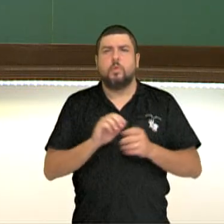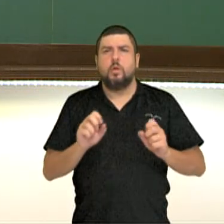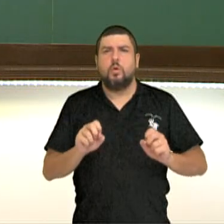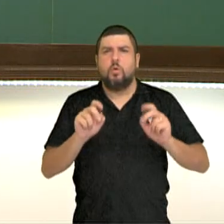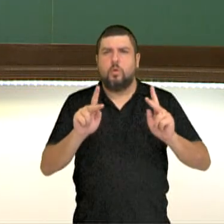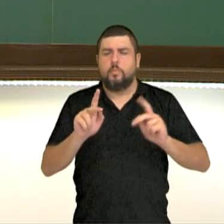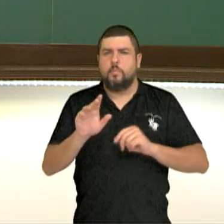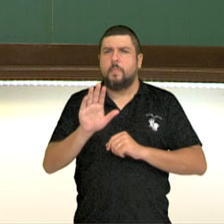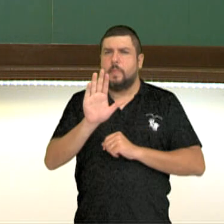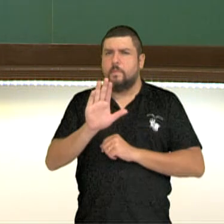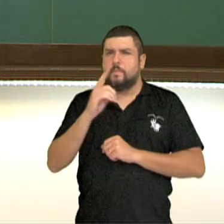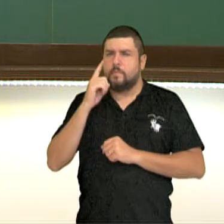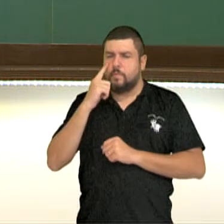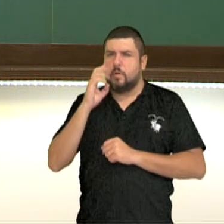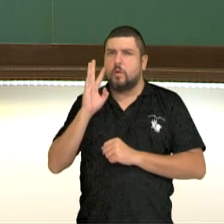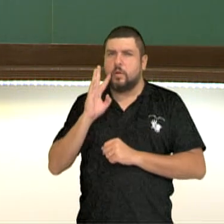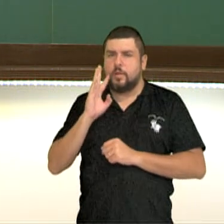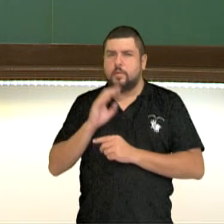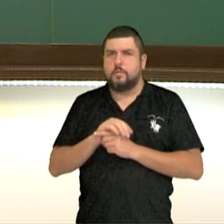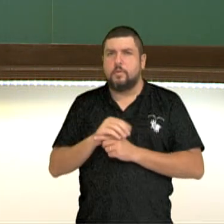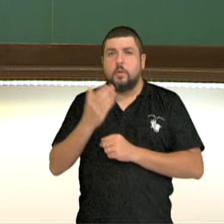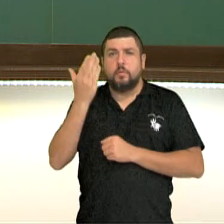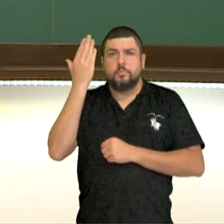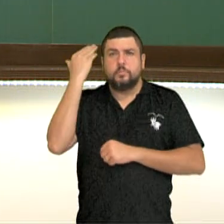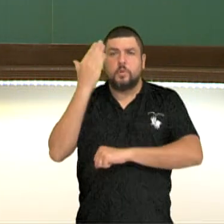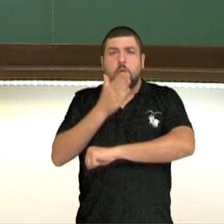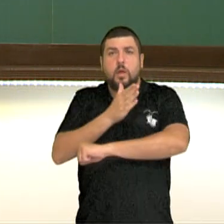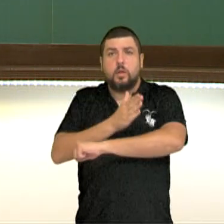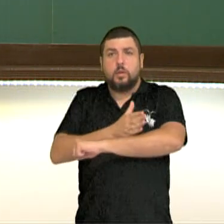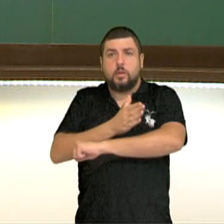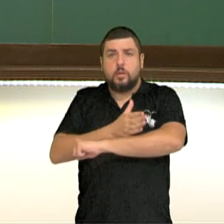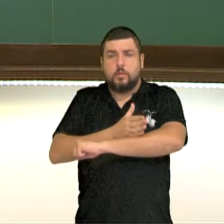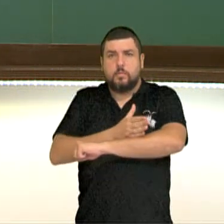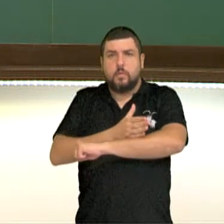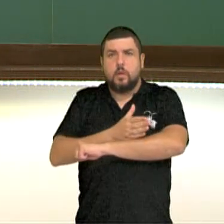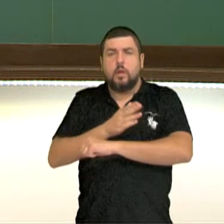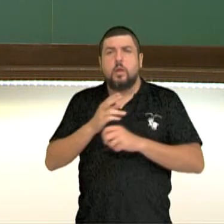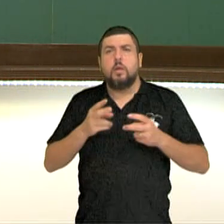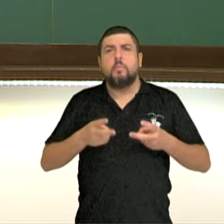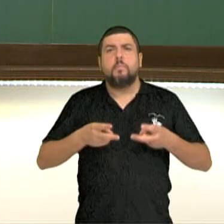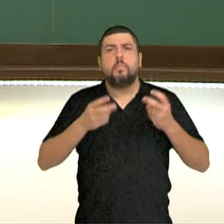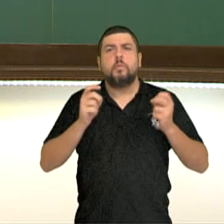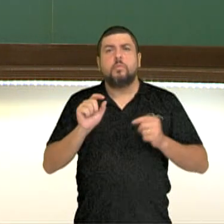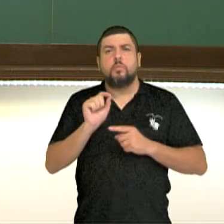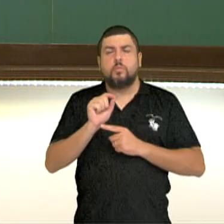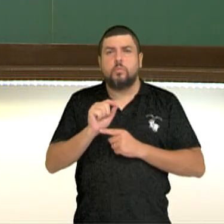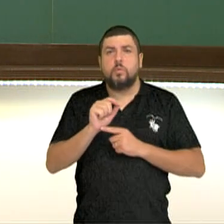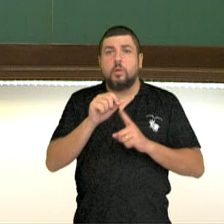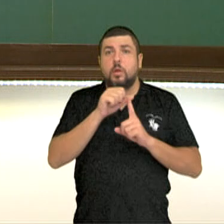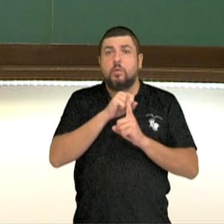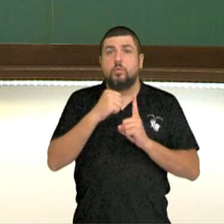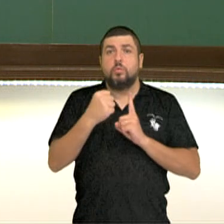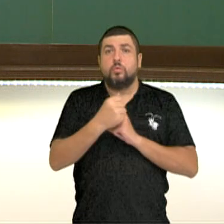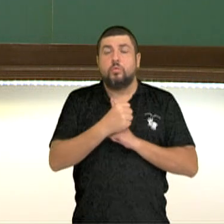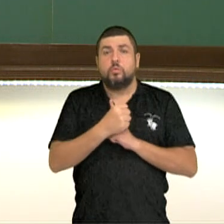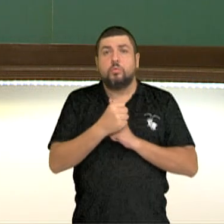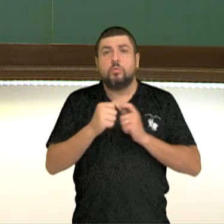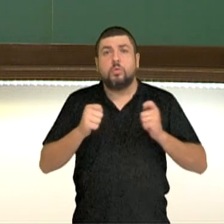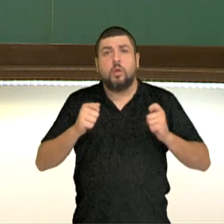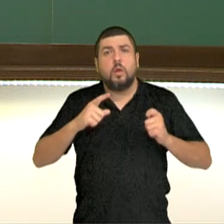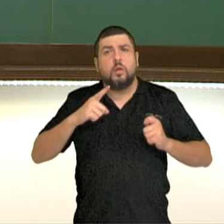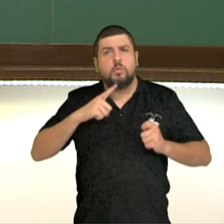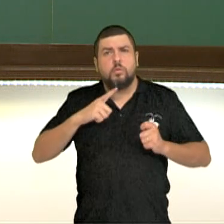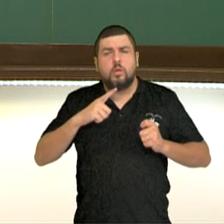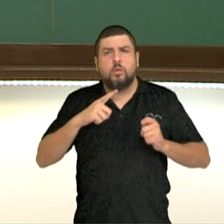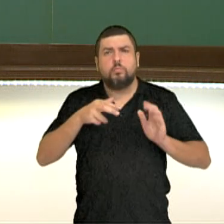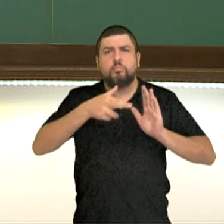né, era difícil se pensar numa ciência sociológica, porque a sociedade era muito estática. Era pré-determinada